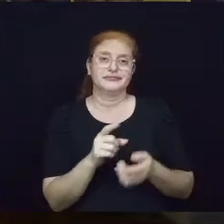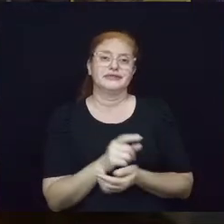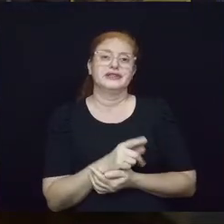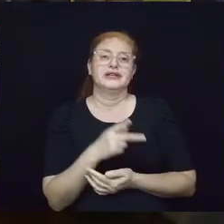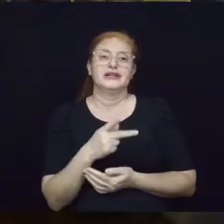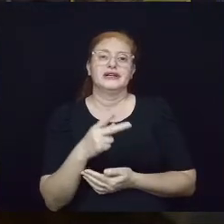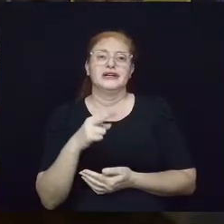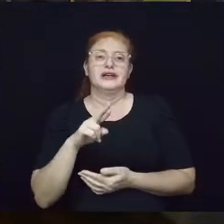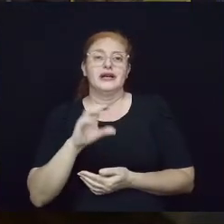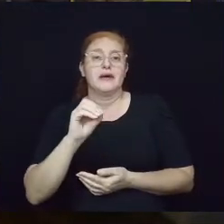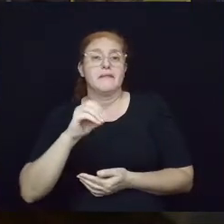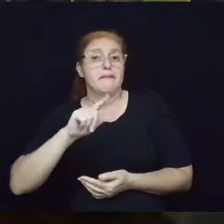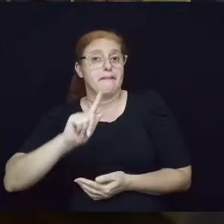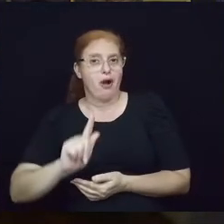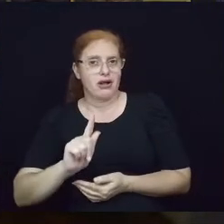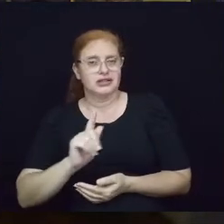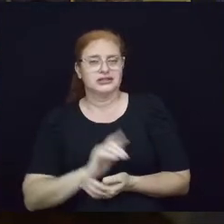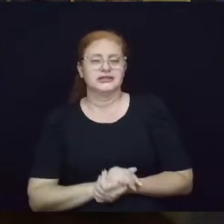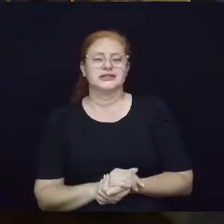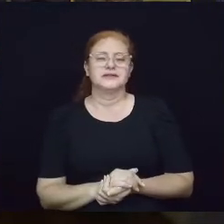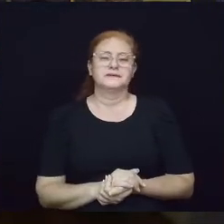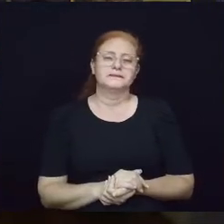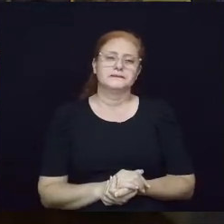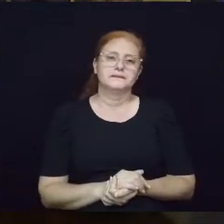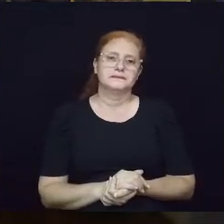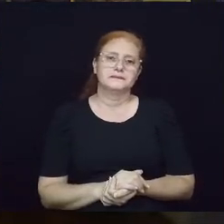é prog. E